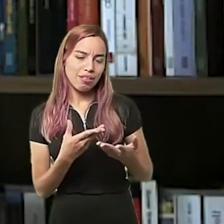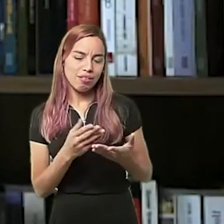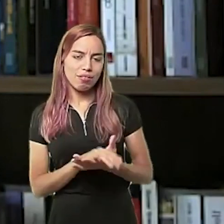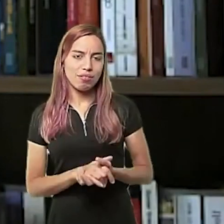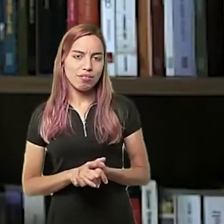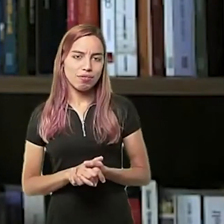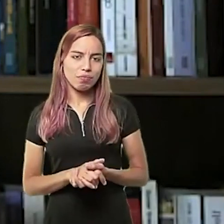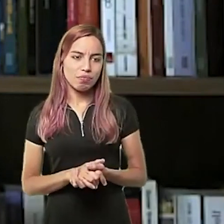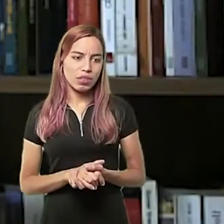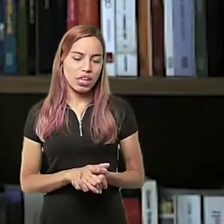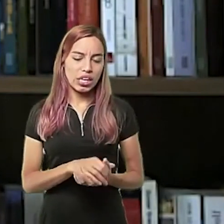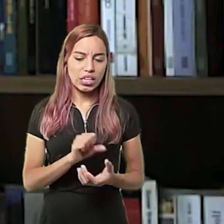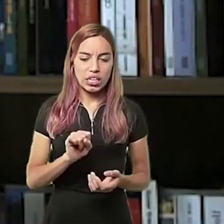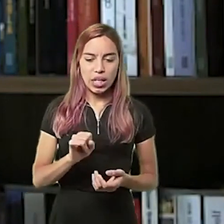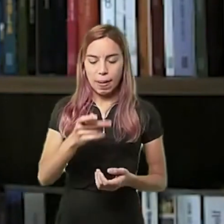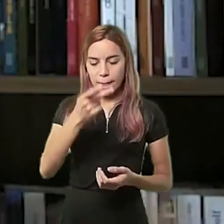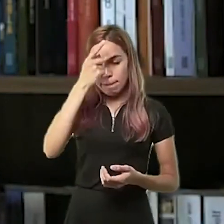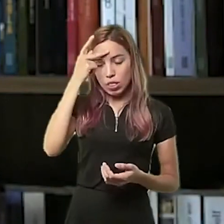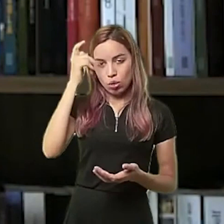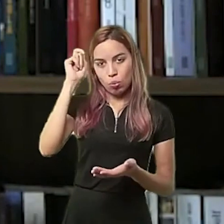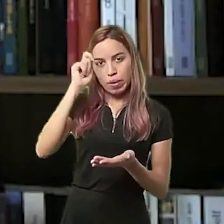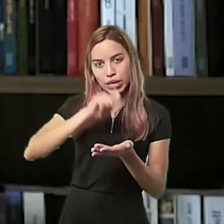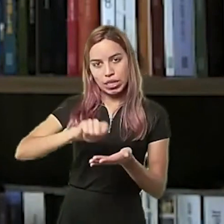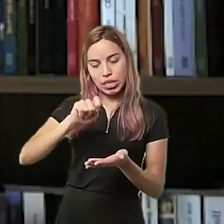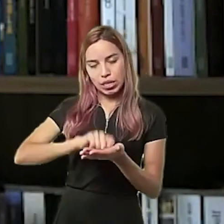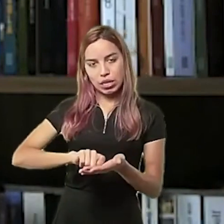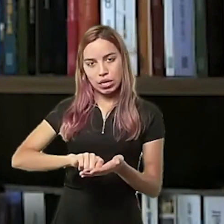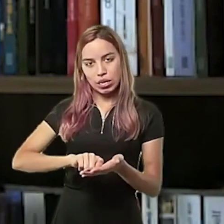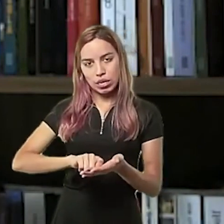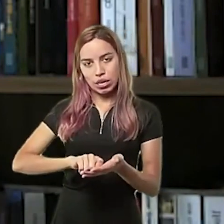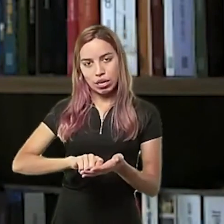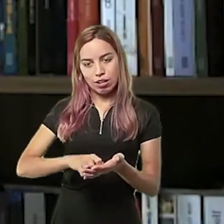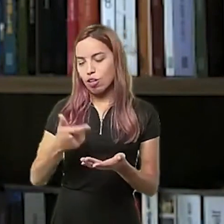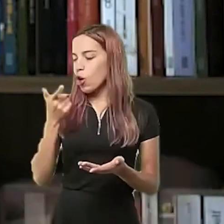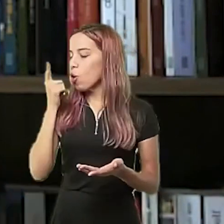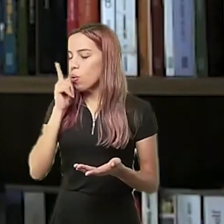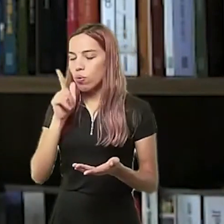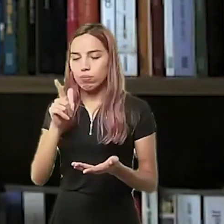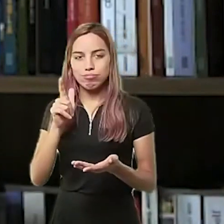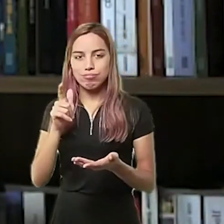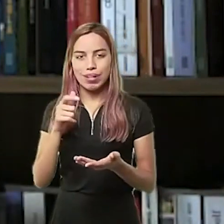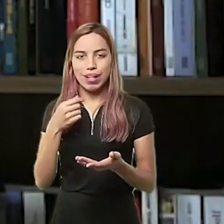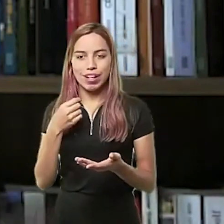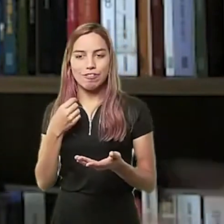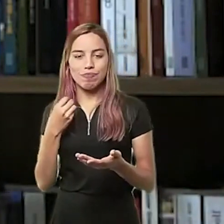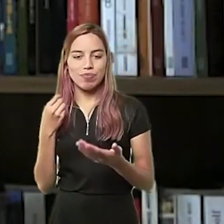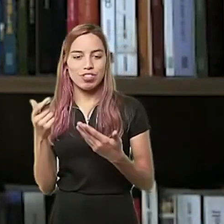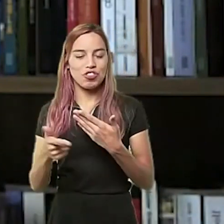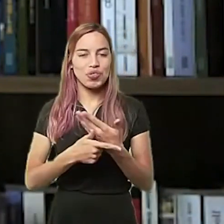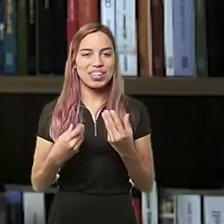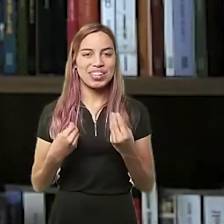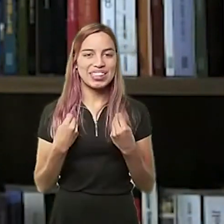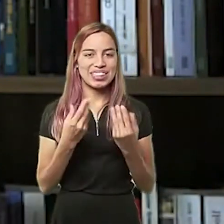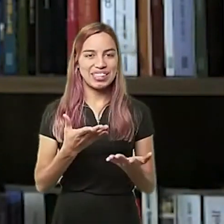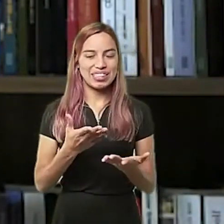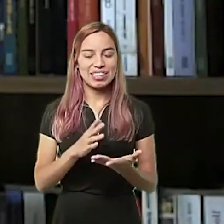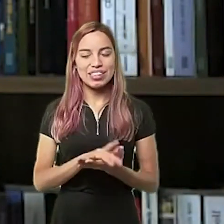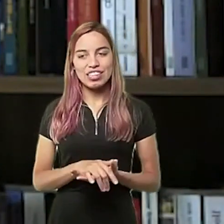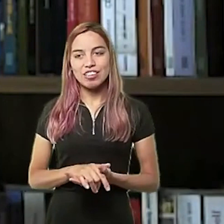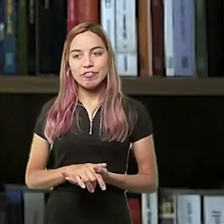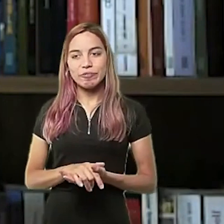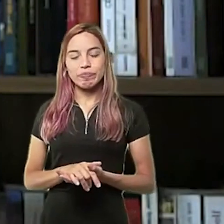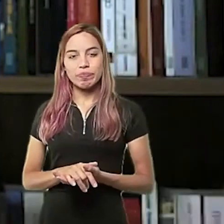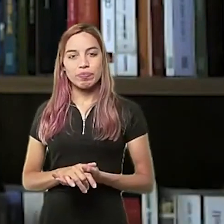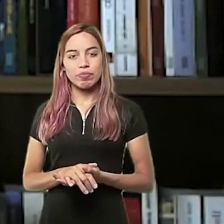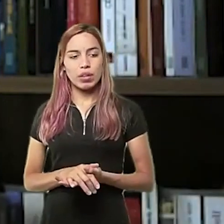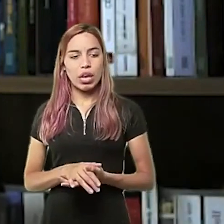Se o escrito ganha uma função depois, é pela voz, né, e pela percepção, pela interpretação do